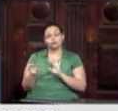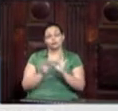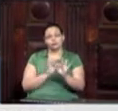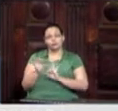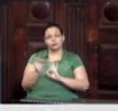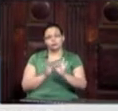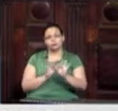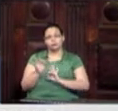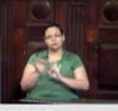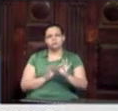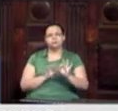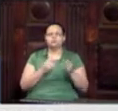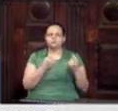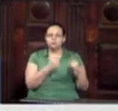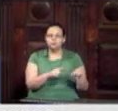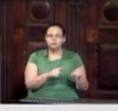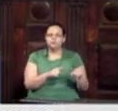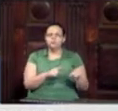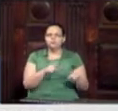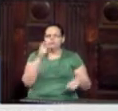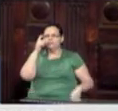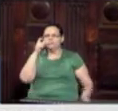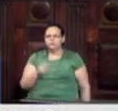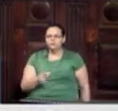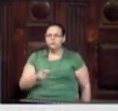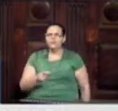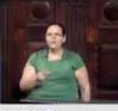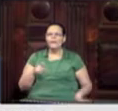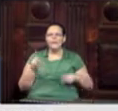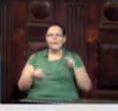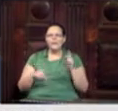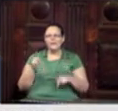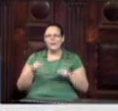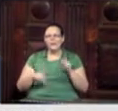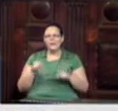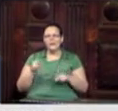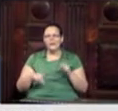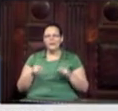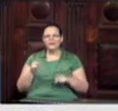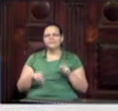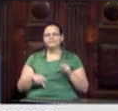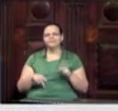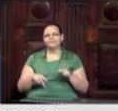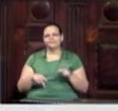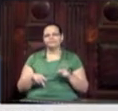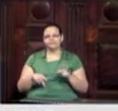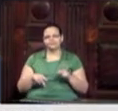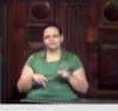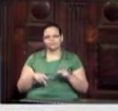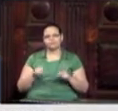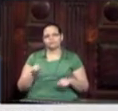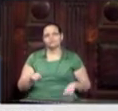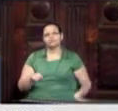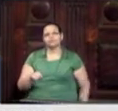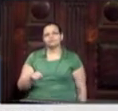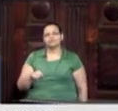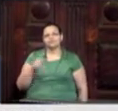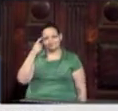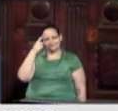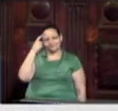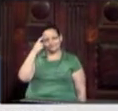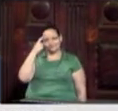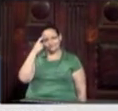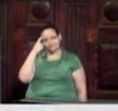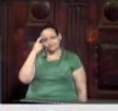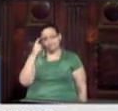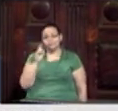projetos que são contra os interesses populares. E essa coerência a